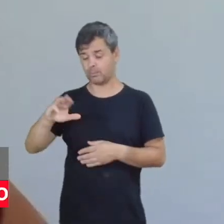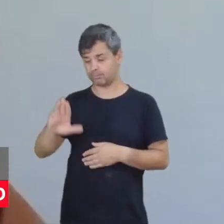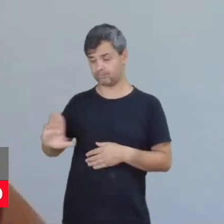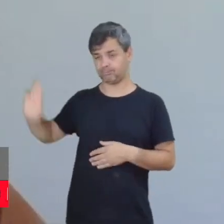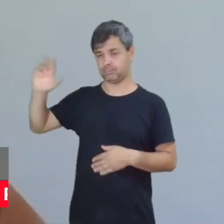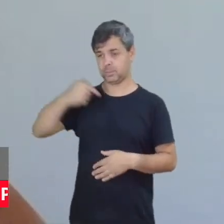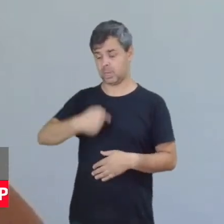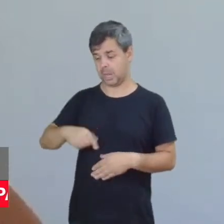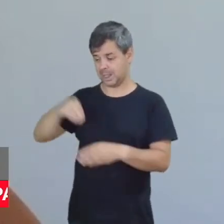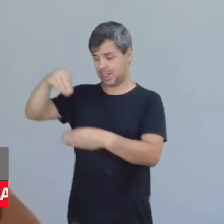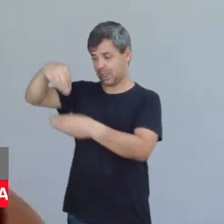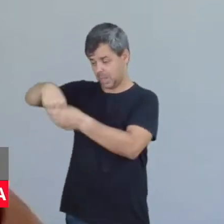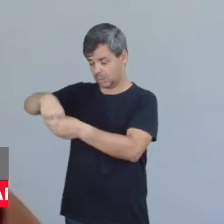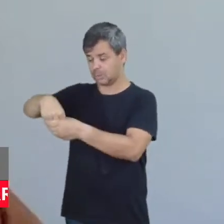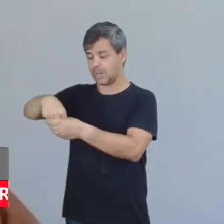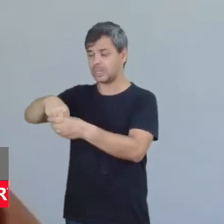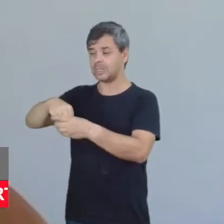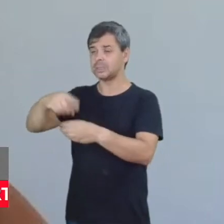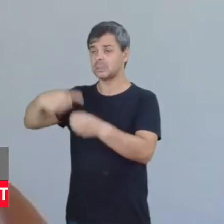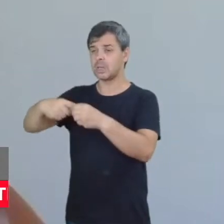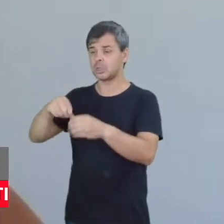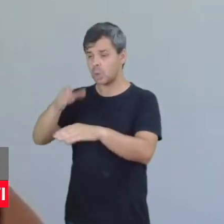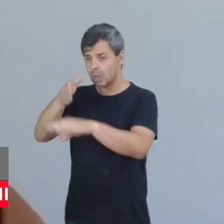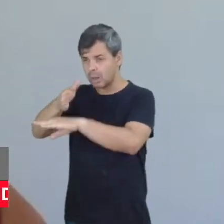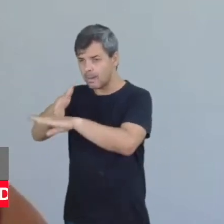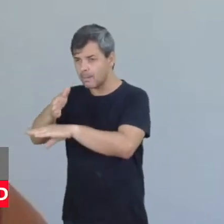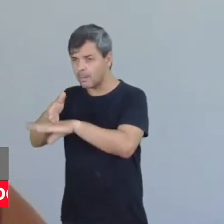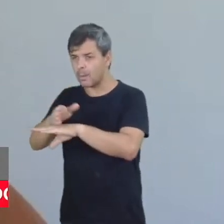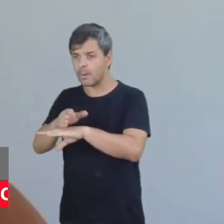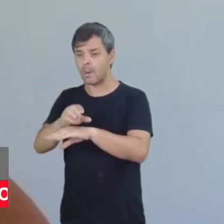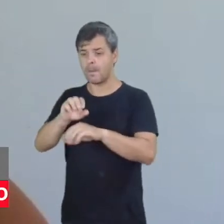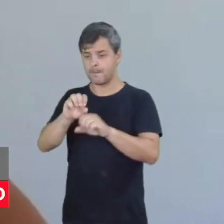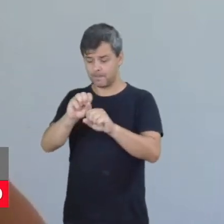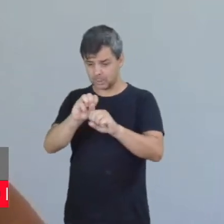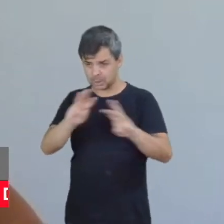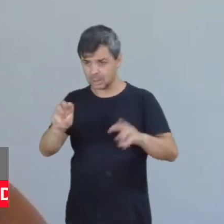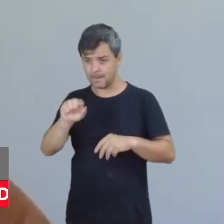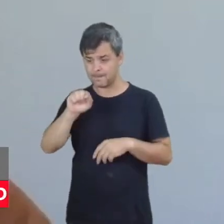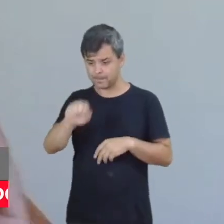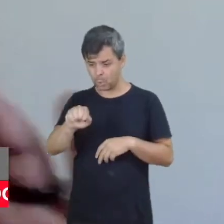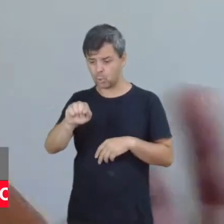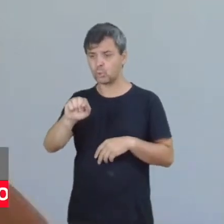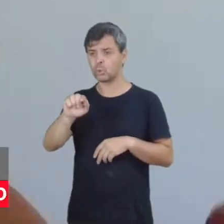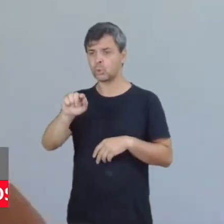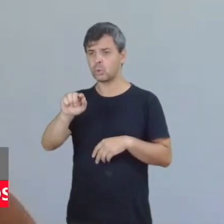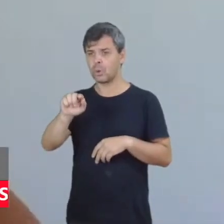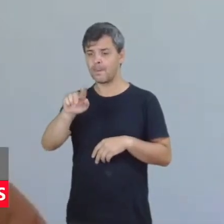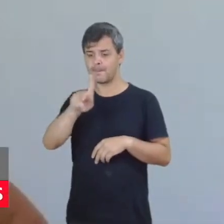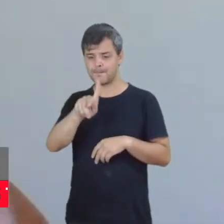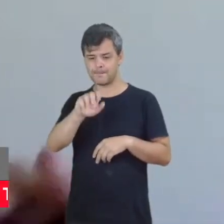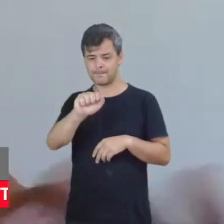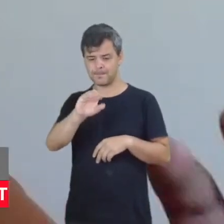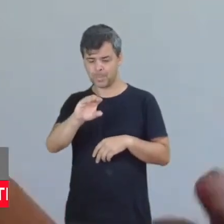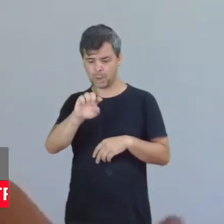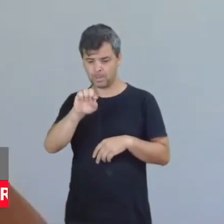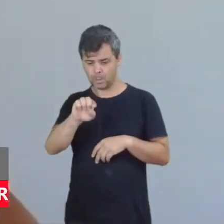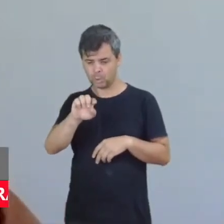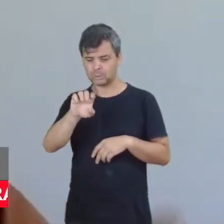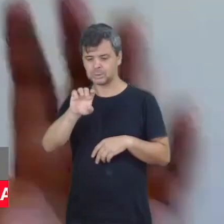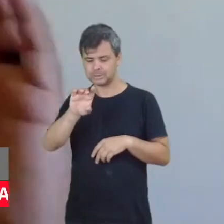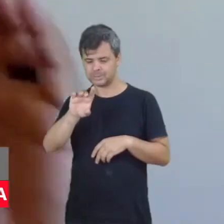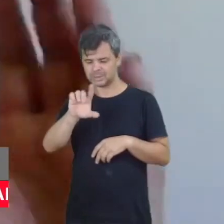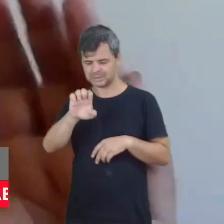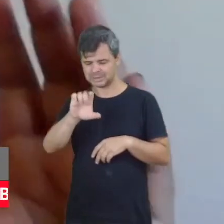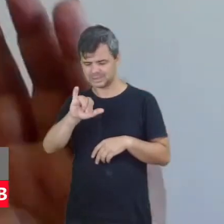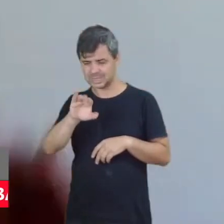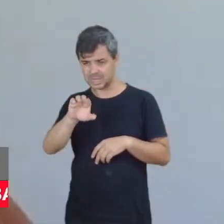sua cidade, é só entrar no .gov, coloca lá, PAC Seleções,